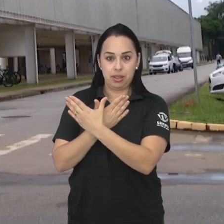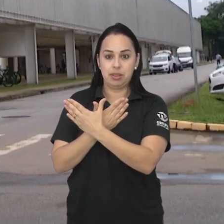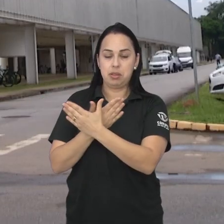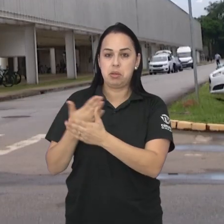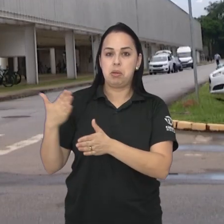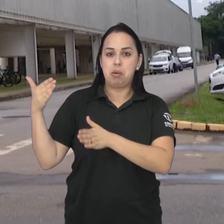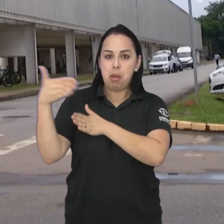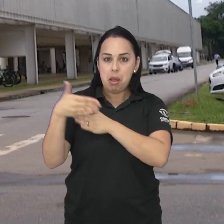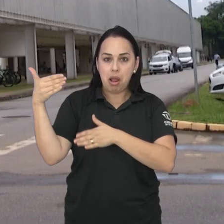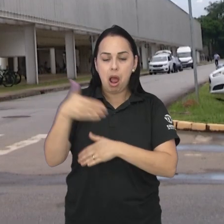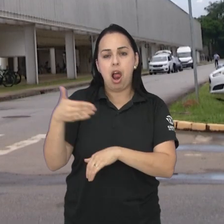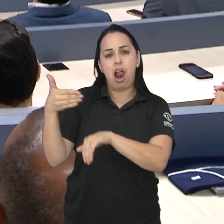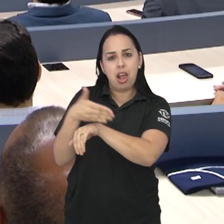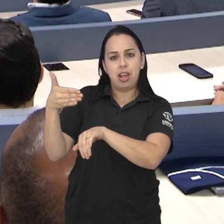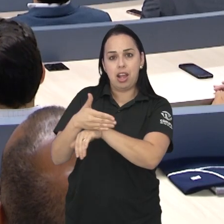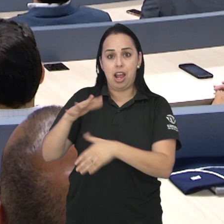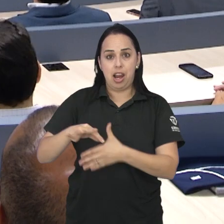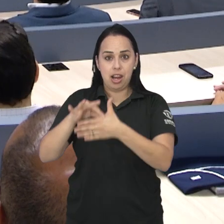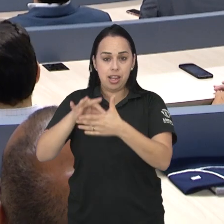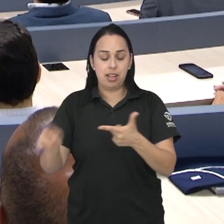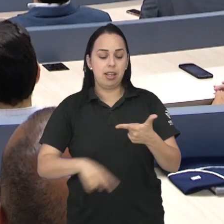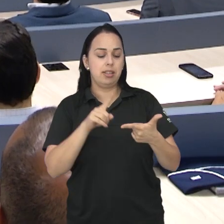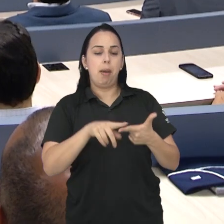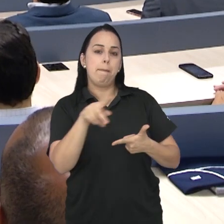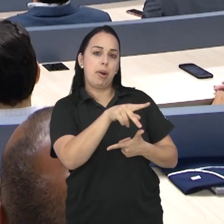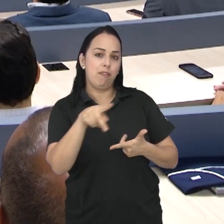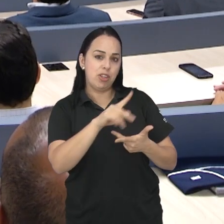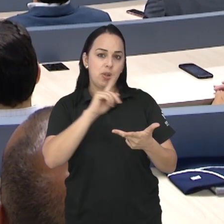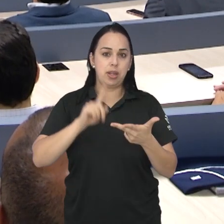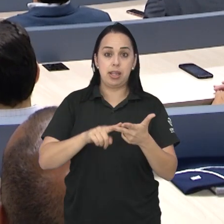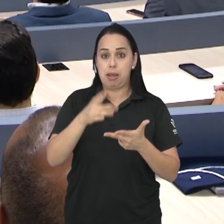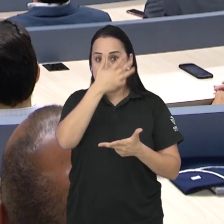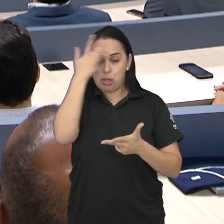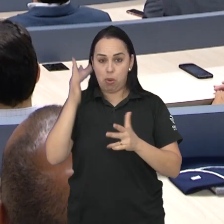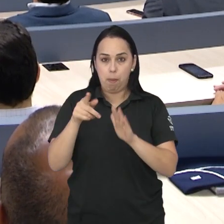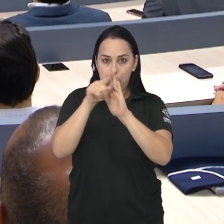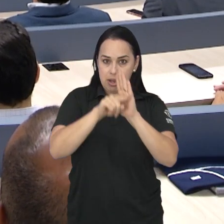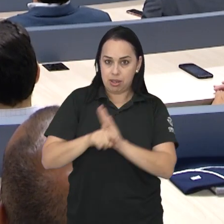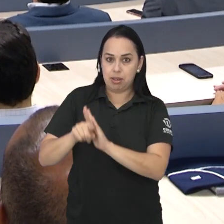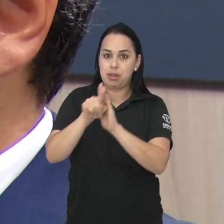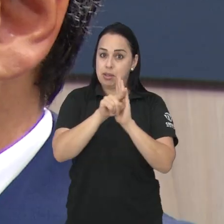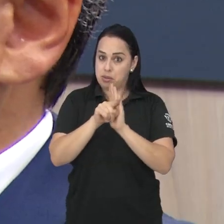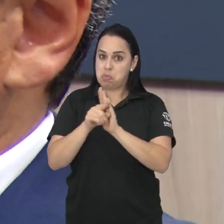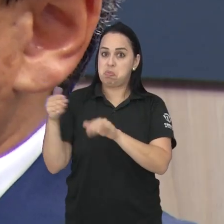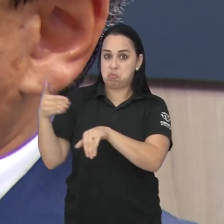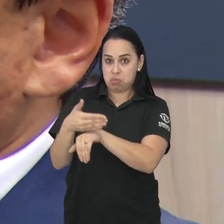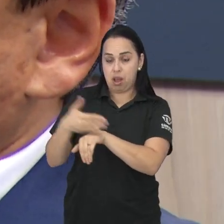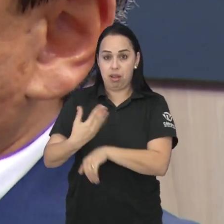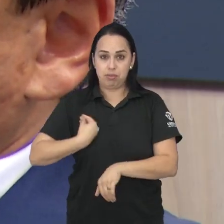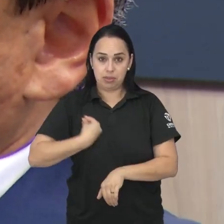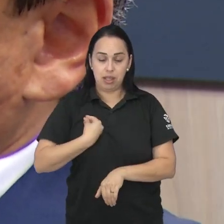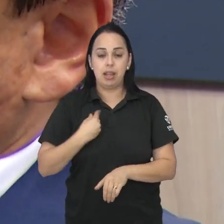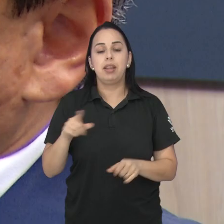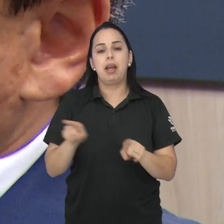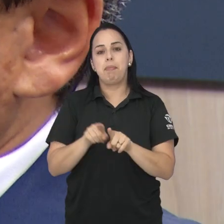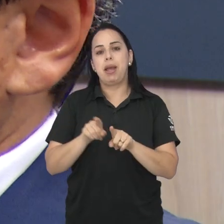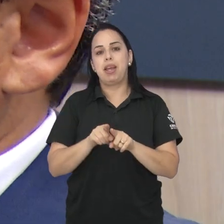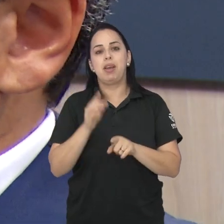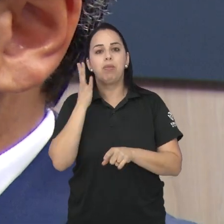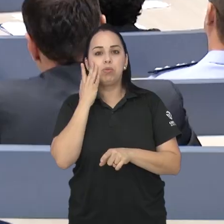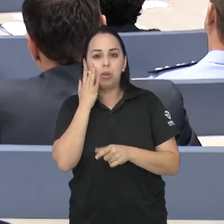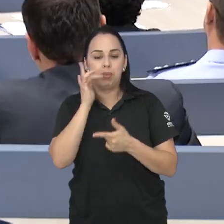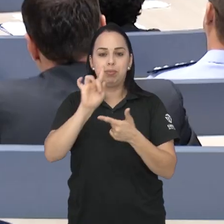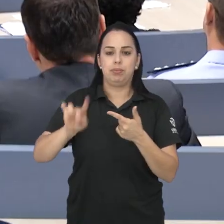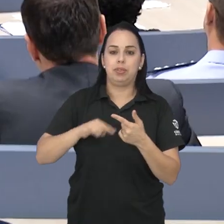aconteceu no ITA, com a participação de diversas autoridades, professores e pesquisadores. Além do governador Tarcísio de